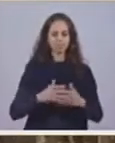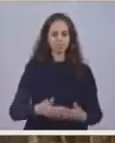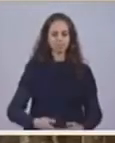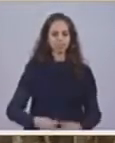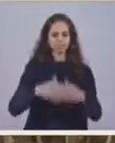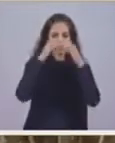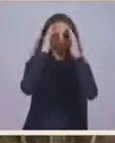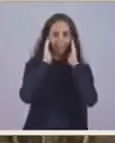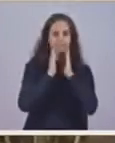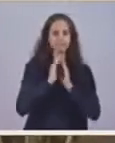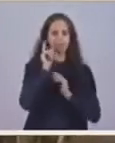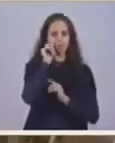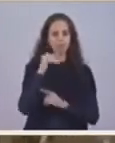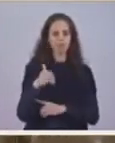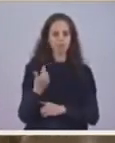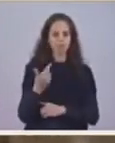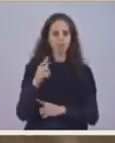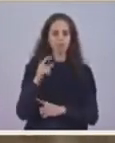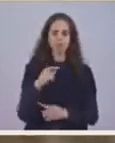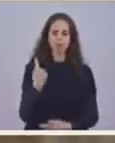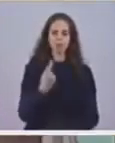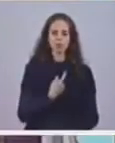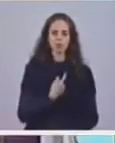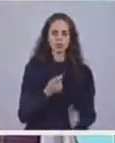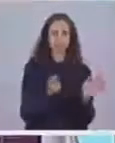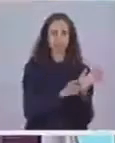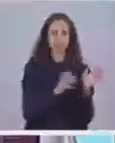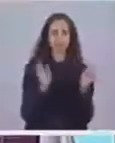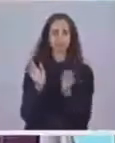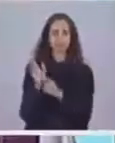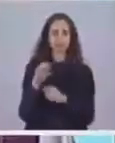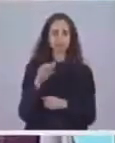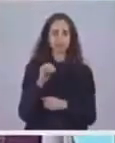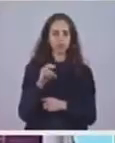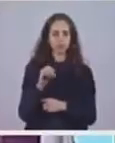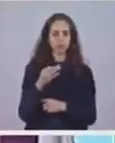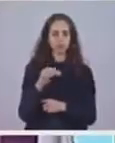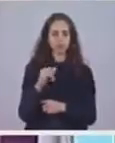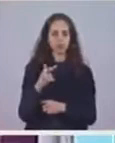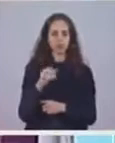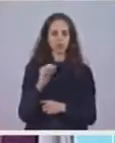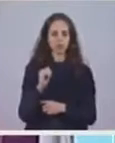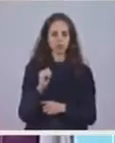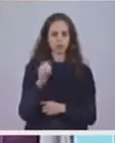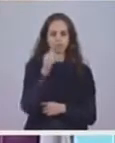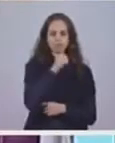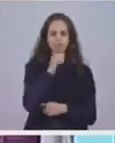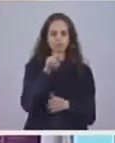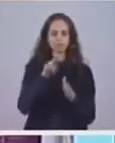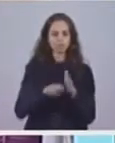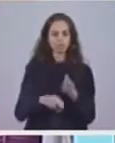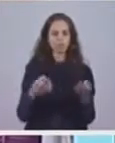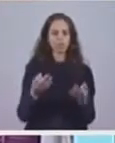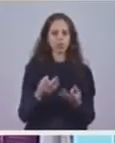da Virgem Maria e se fez homem. Também por nós foi crucificado sob Pôncio Pilatos, padeceu e